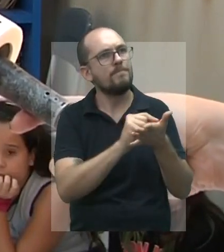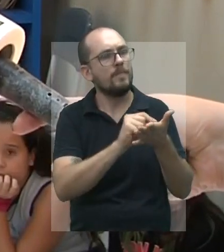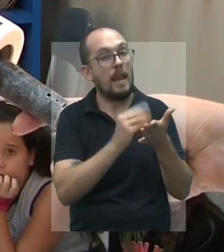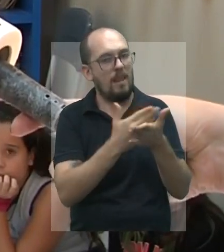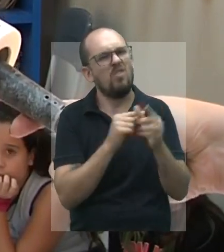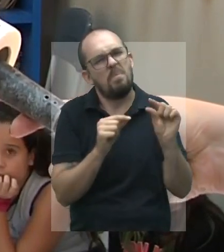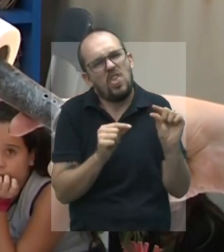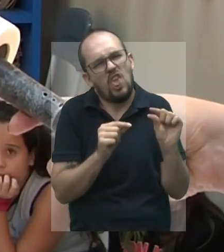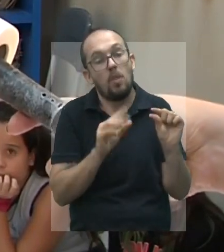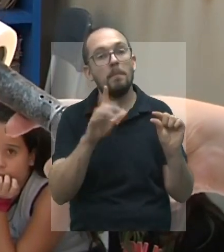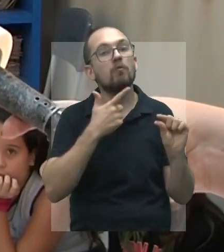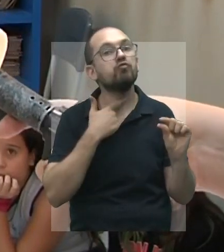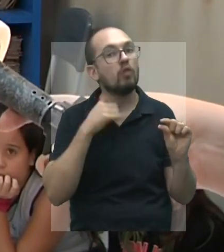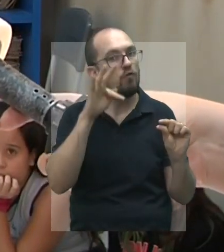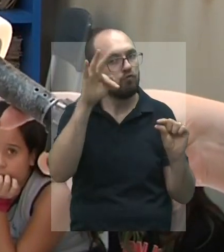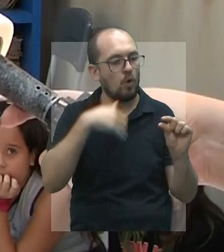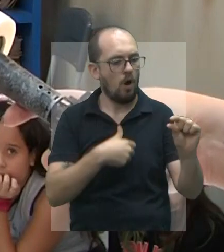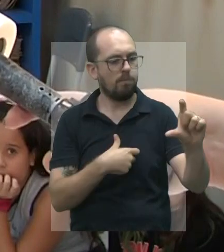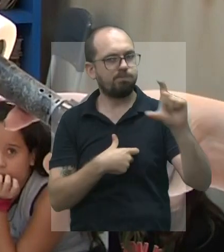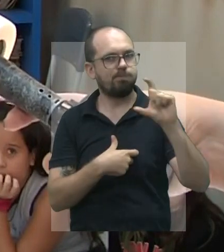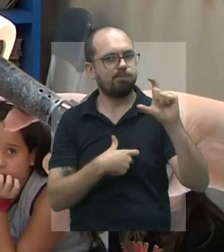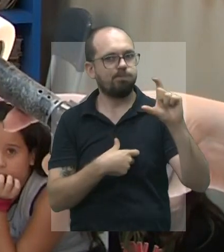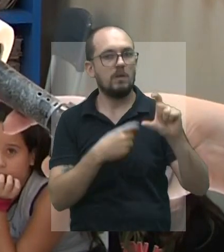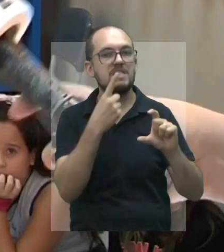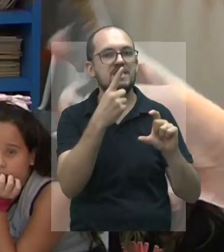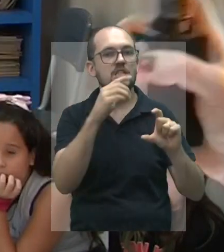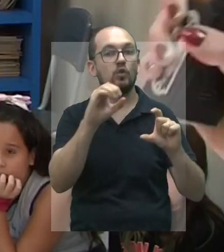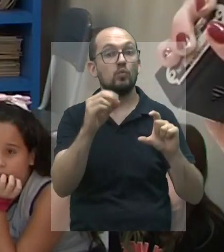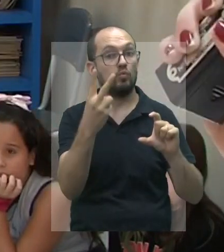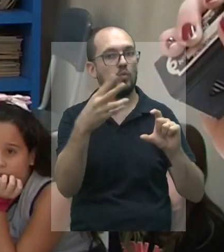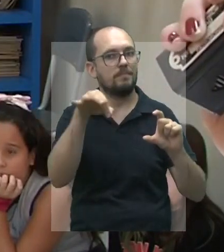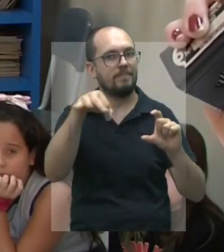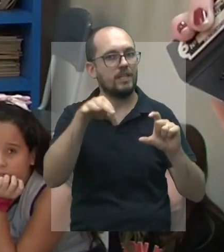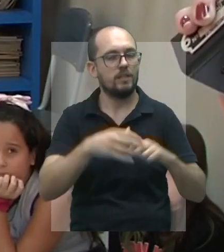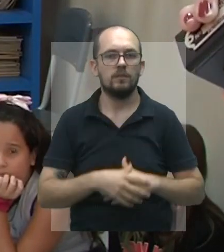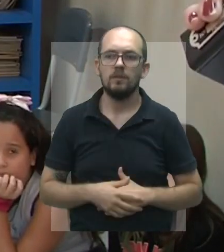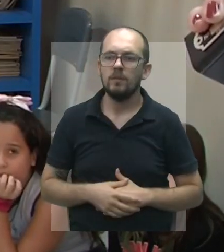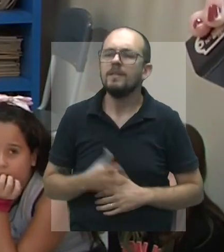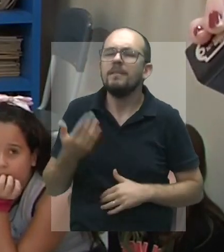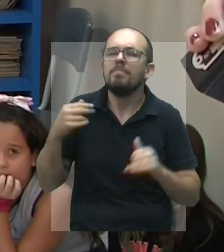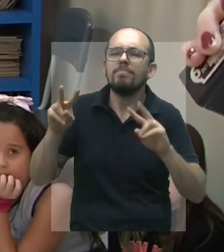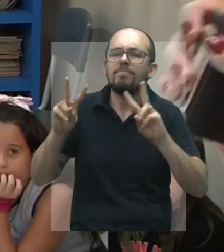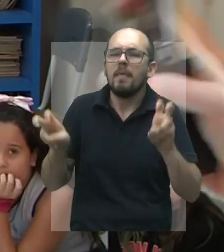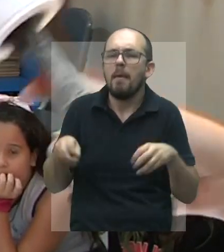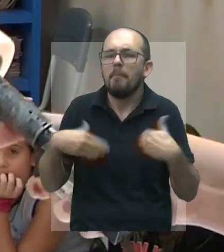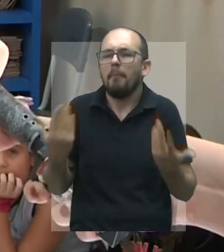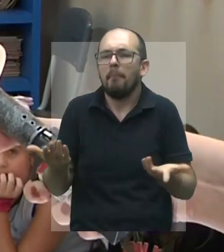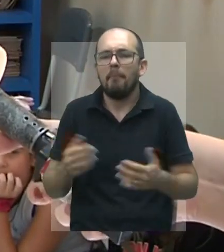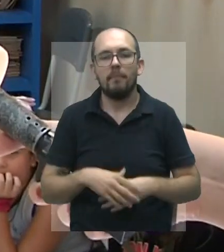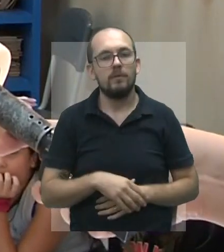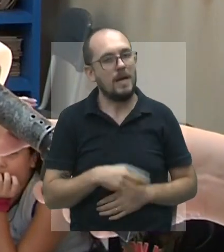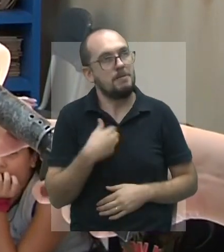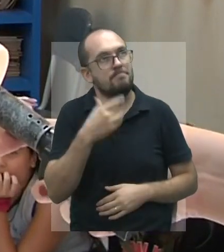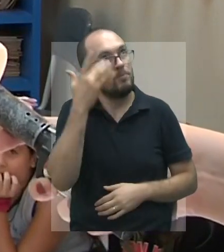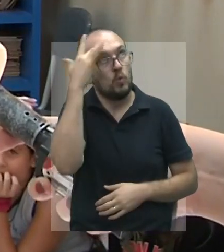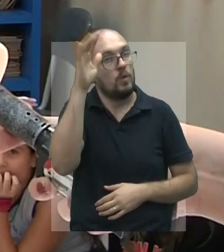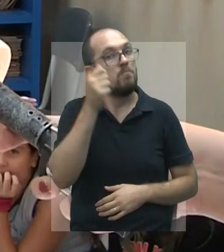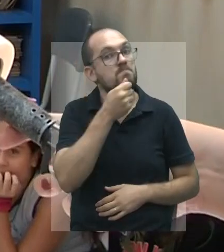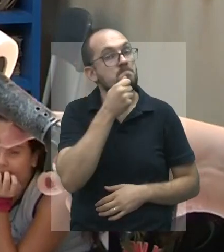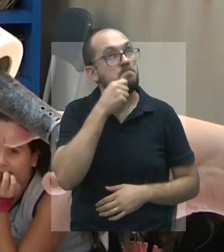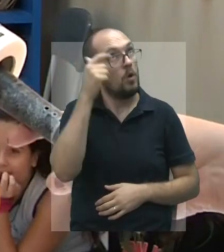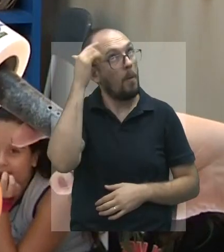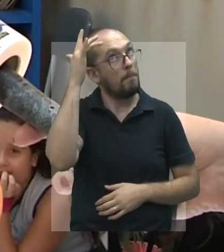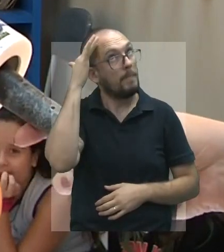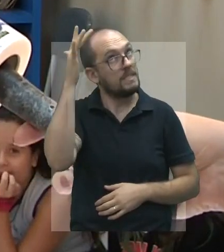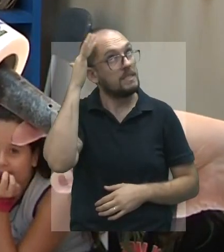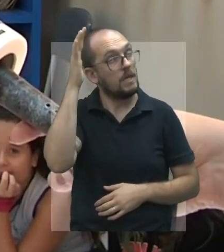pequeno. Mas eu tenho vontade de escrever um livro de 102 páginas. Você já tem ideia de qual que vai ser a história desse livro? Ainda não, tô pensando, tô lendo